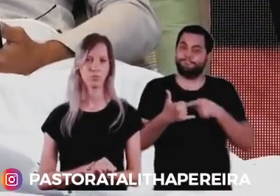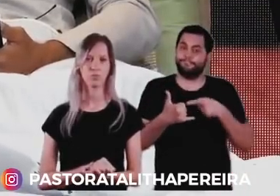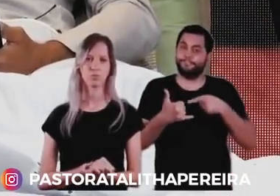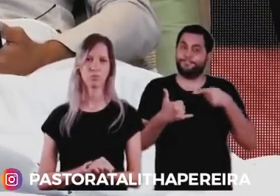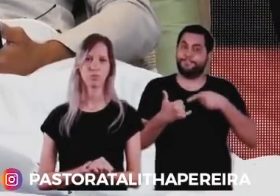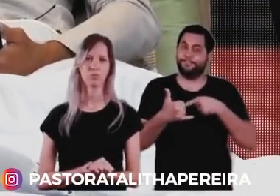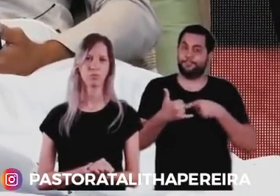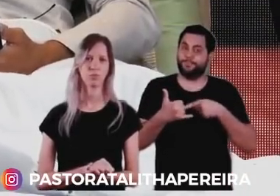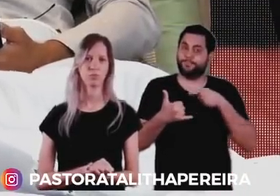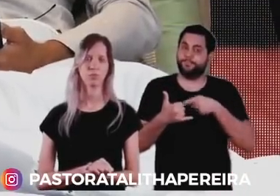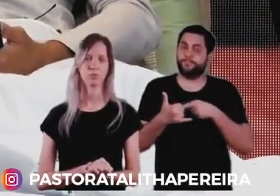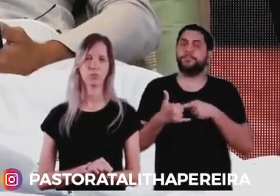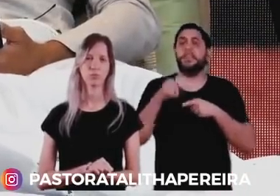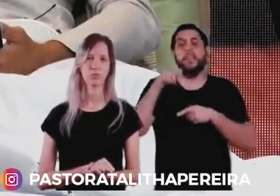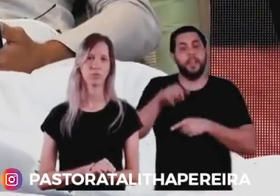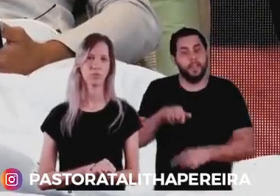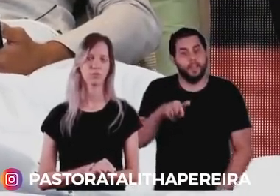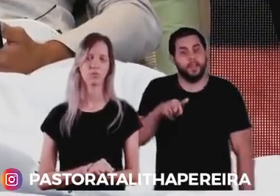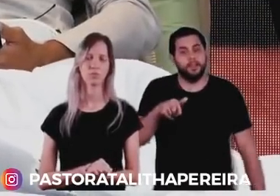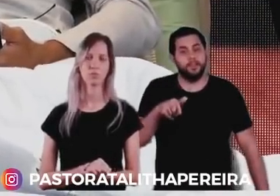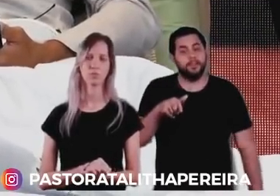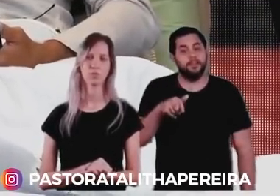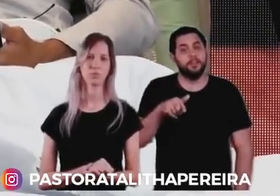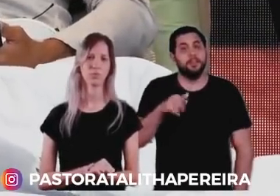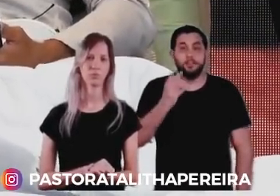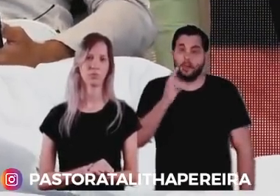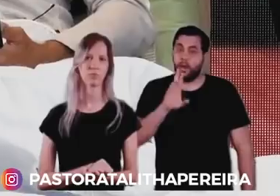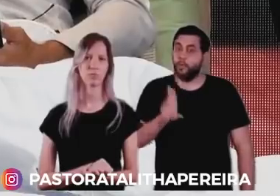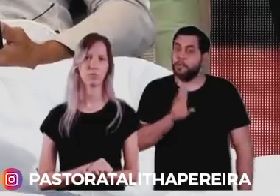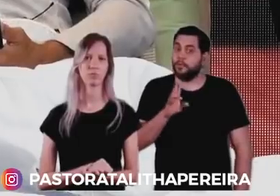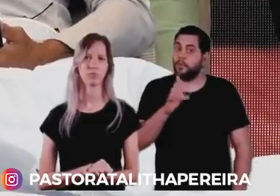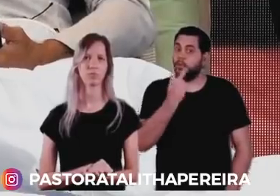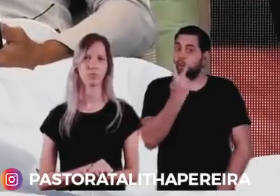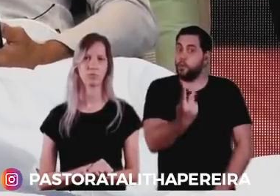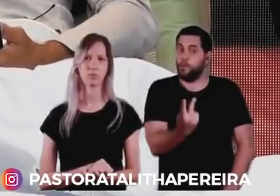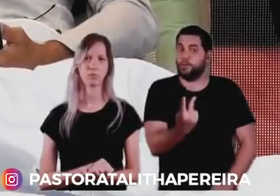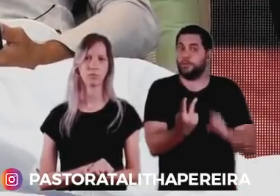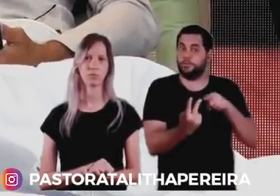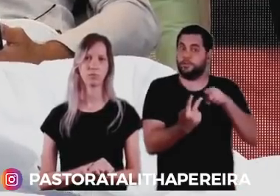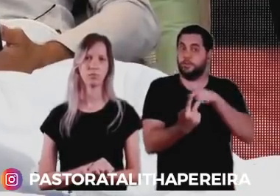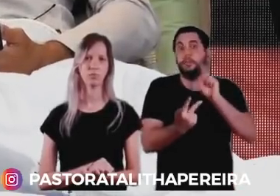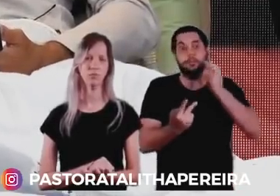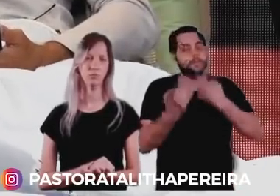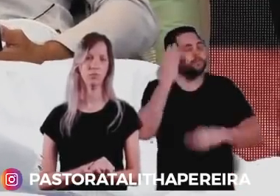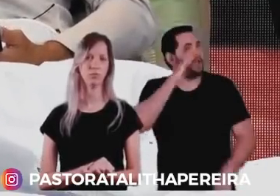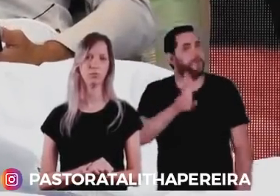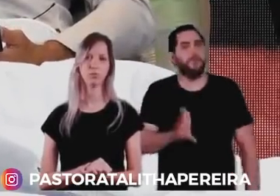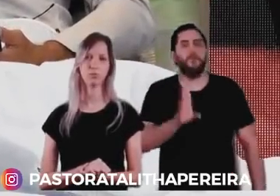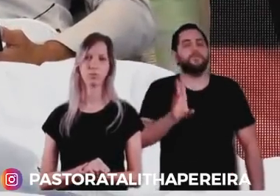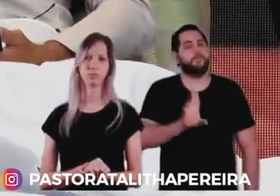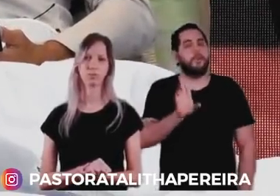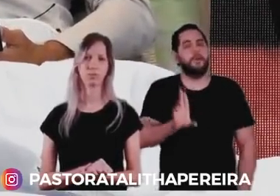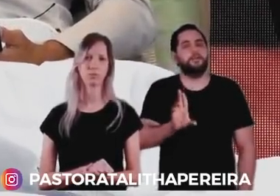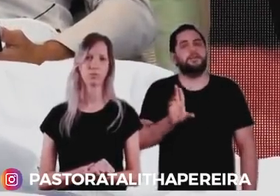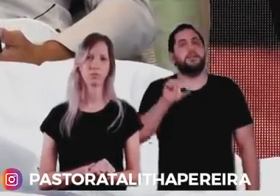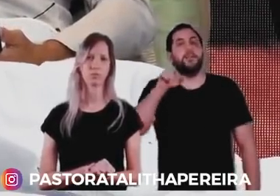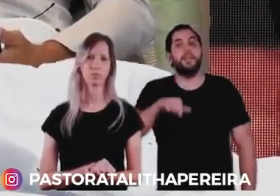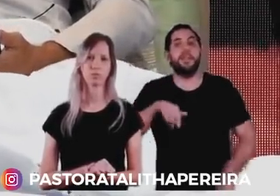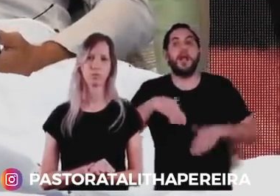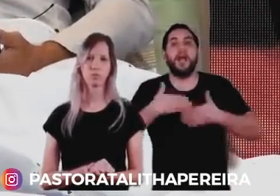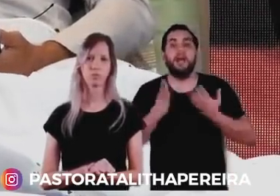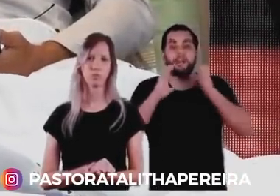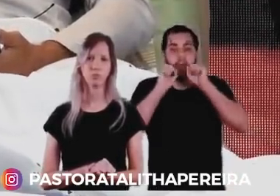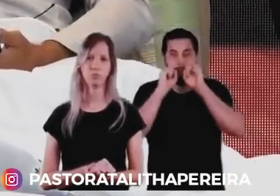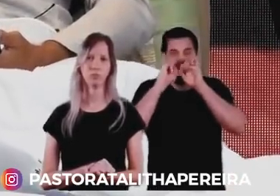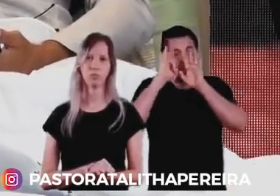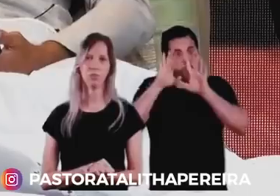deixa eu dizer uma coisa para você, é uma faca de dois gumes. Se você não souber usar o celular, ele além de lhe